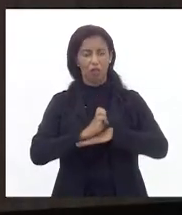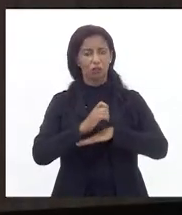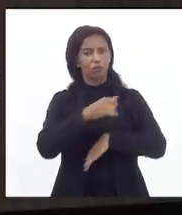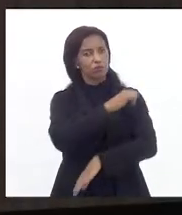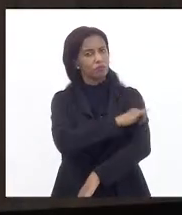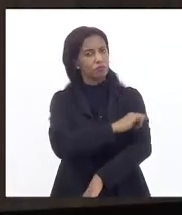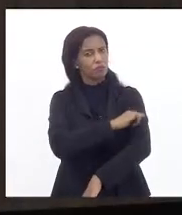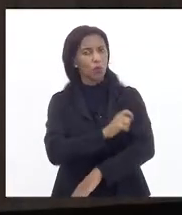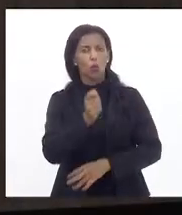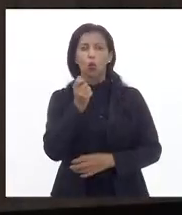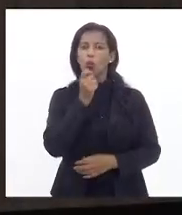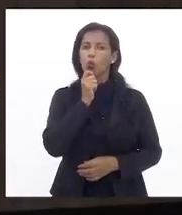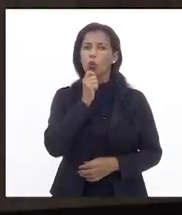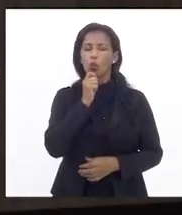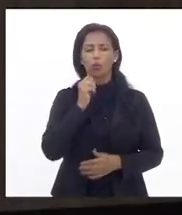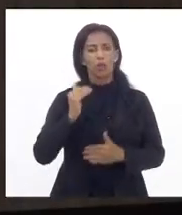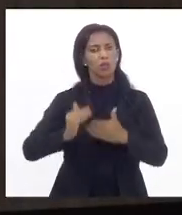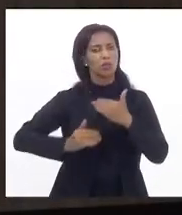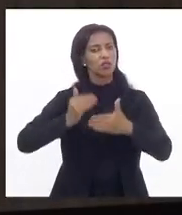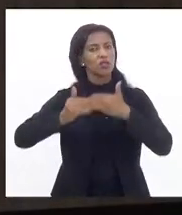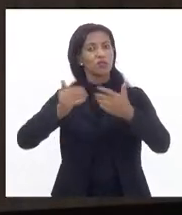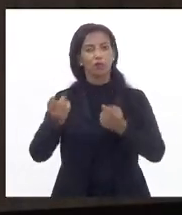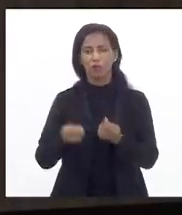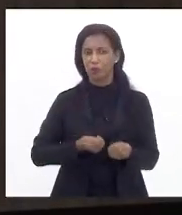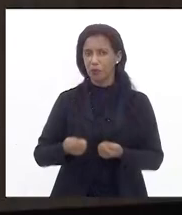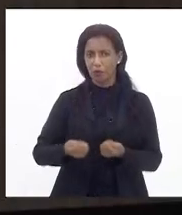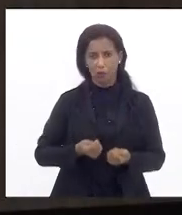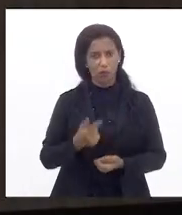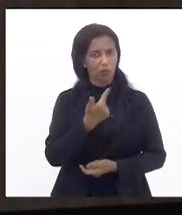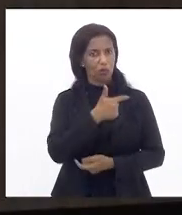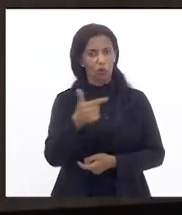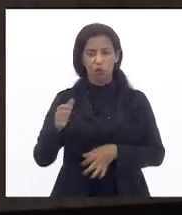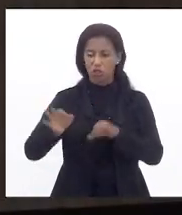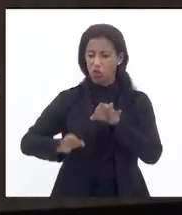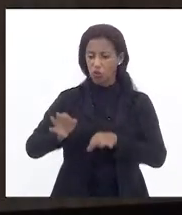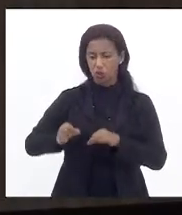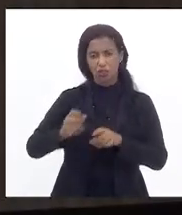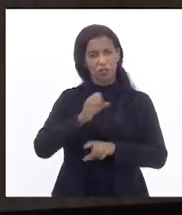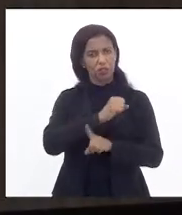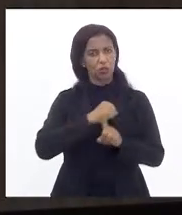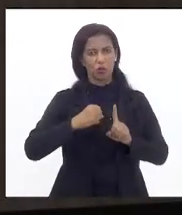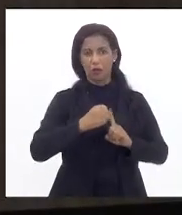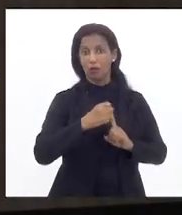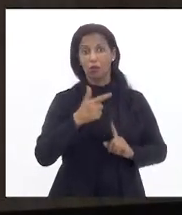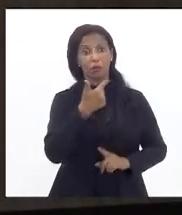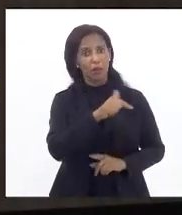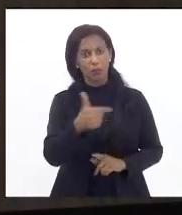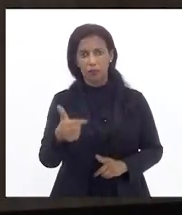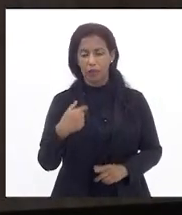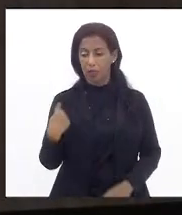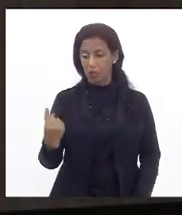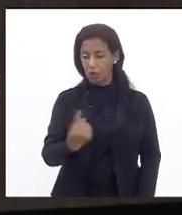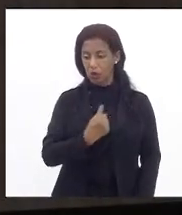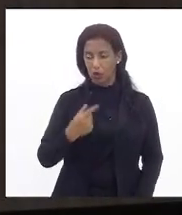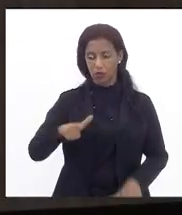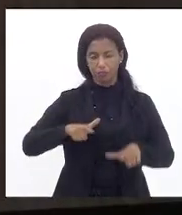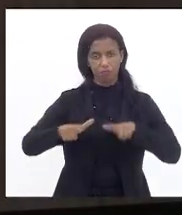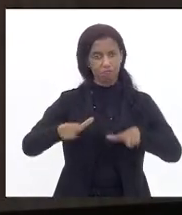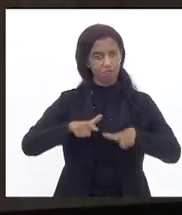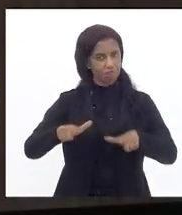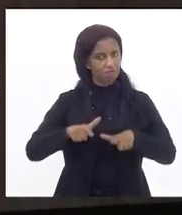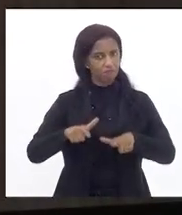Janeiro não tem desenvolvimento econômico nem justiça social e nós servidores